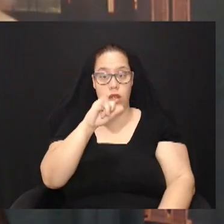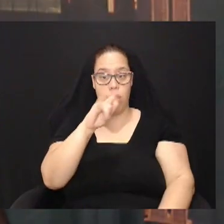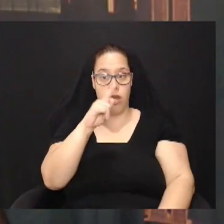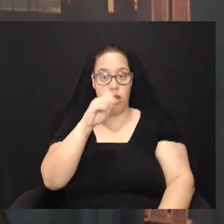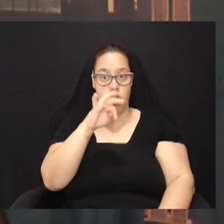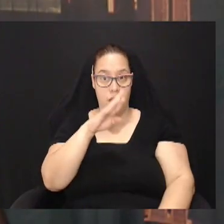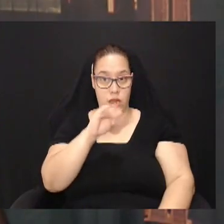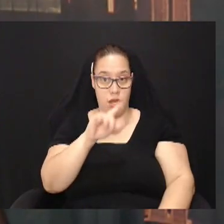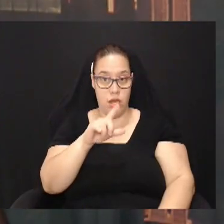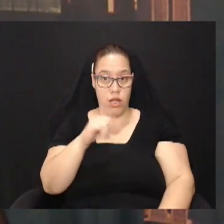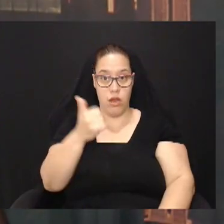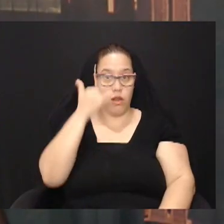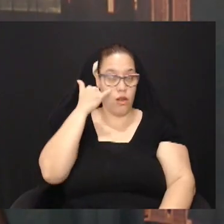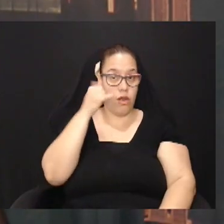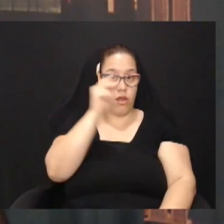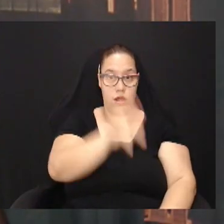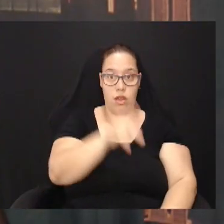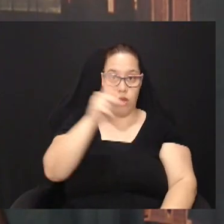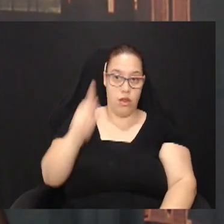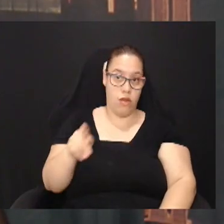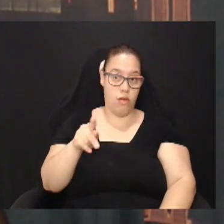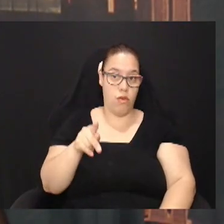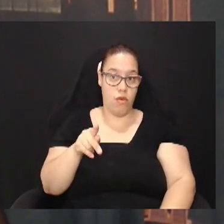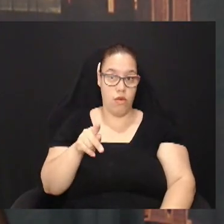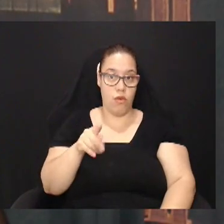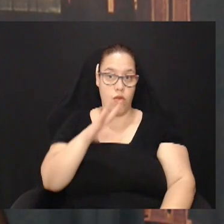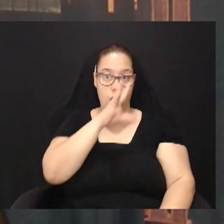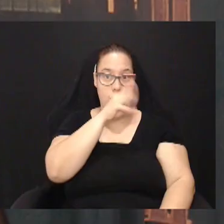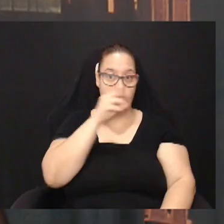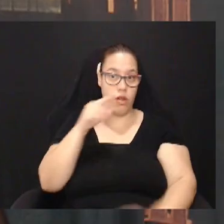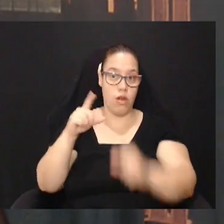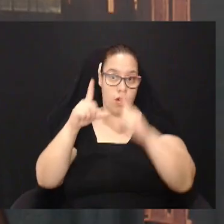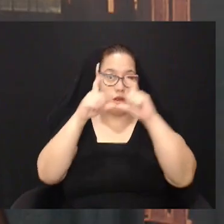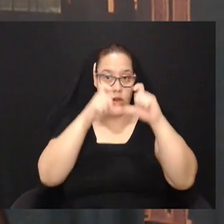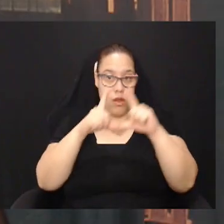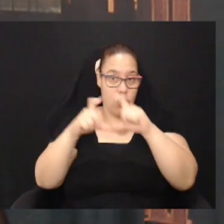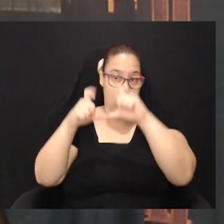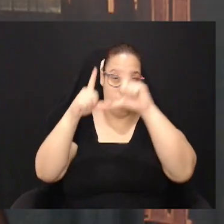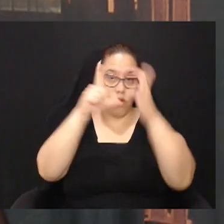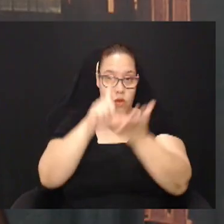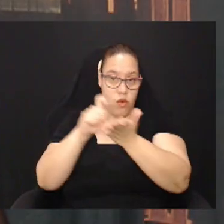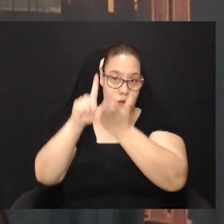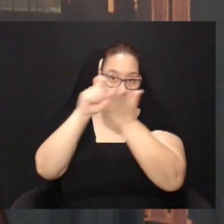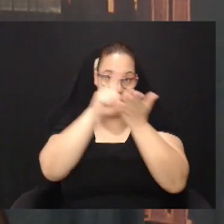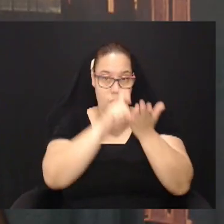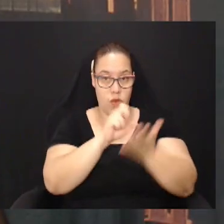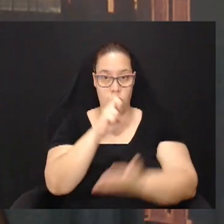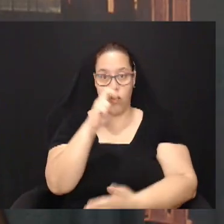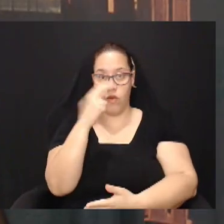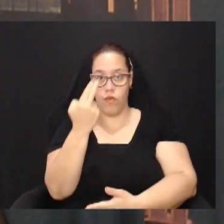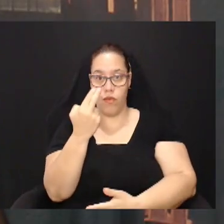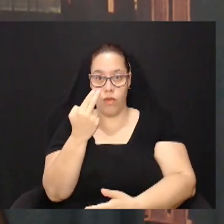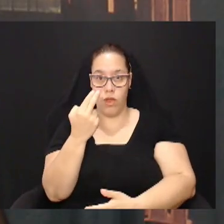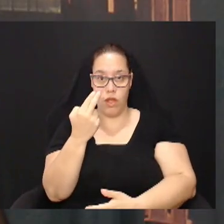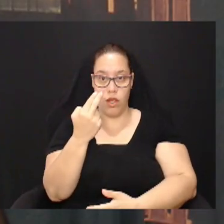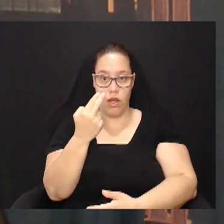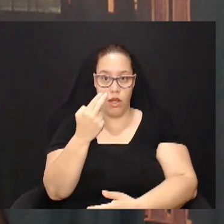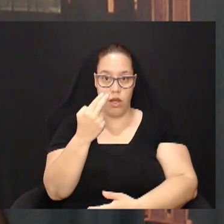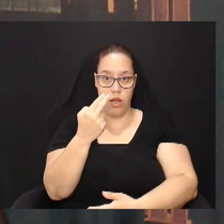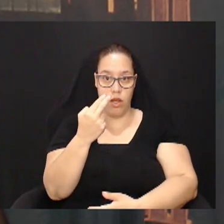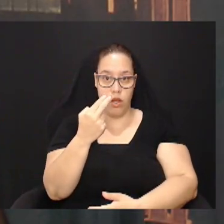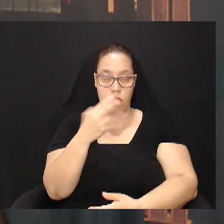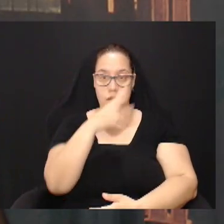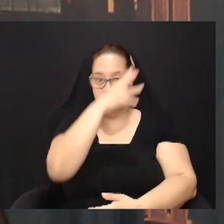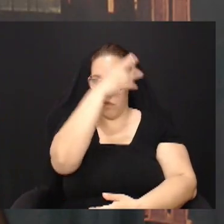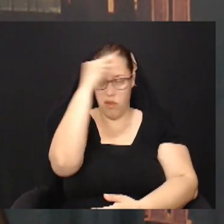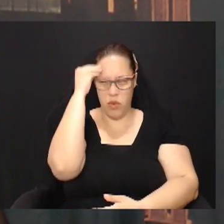do professor, e aí os adolescentes levam a câmera digital. Ou aquelas outras, agora me fugiu o nome também,